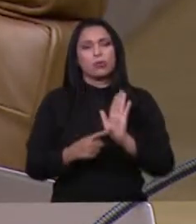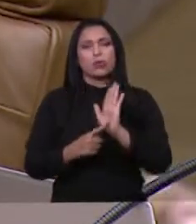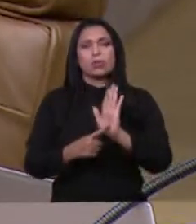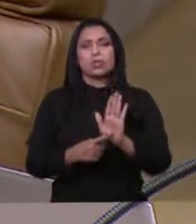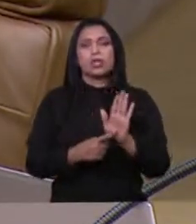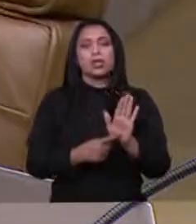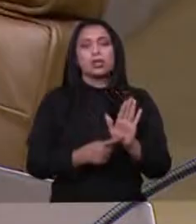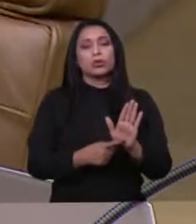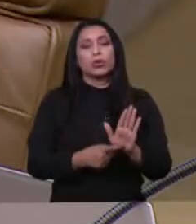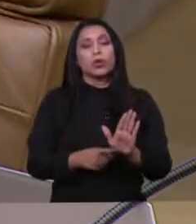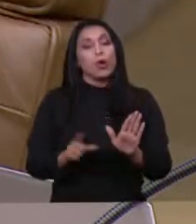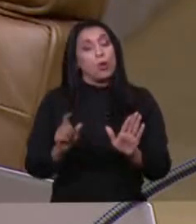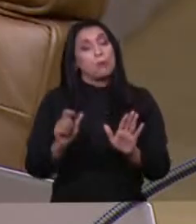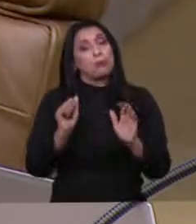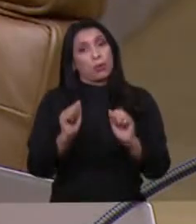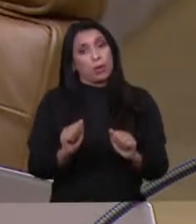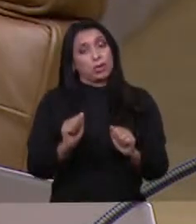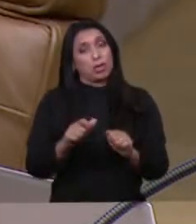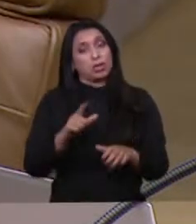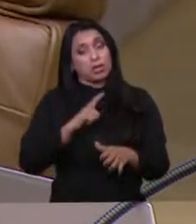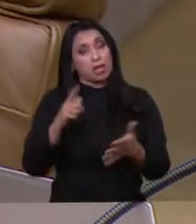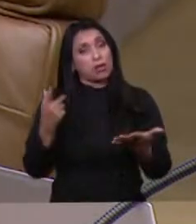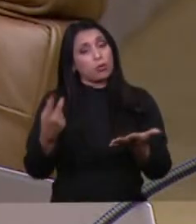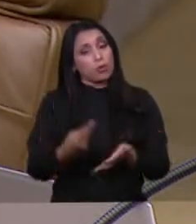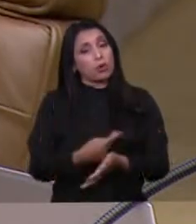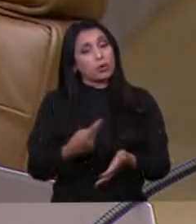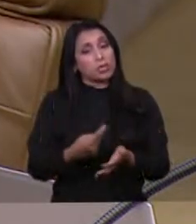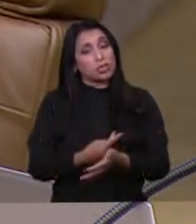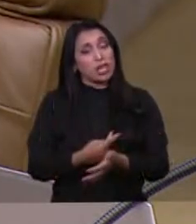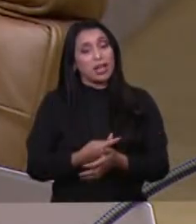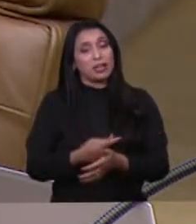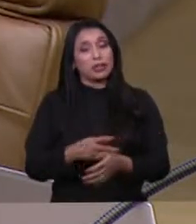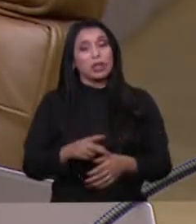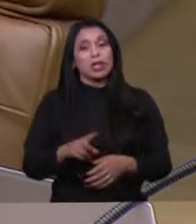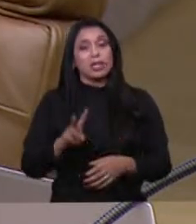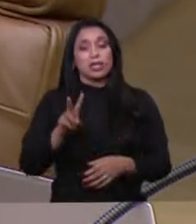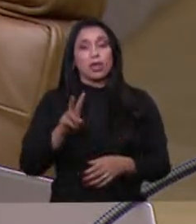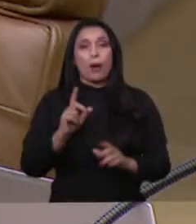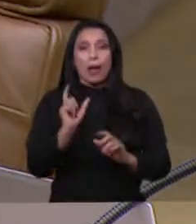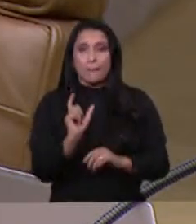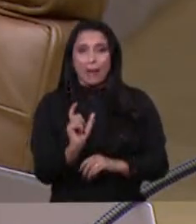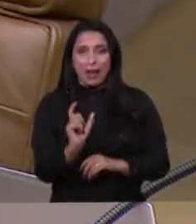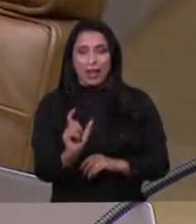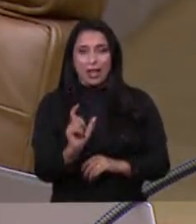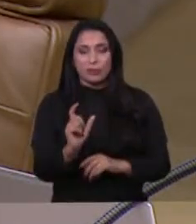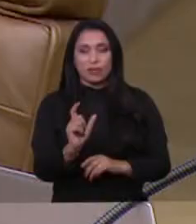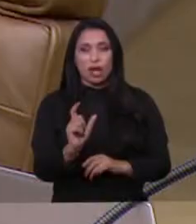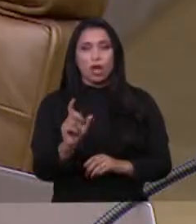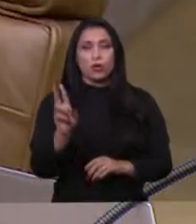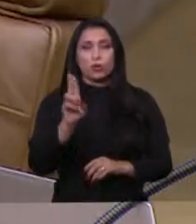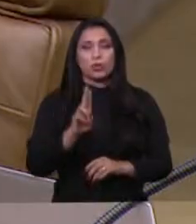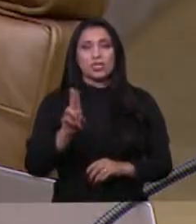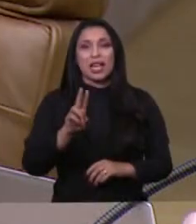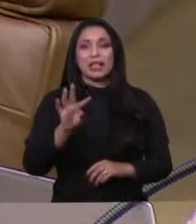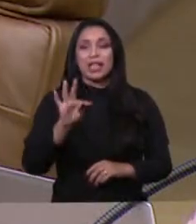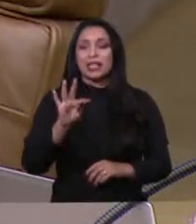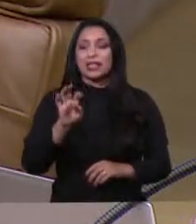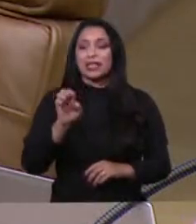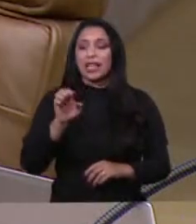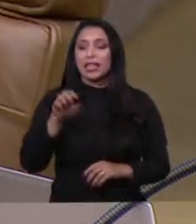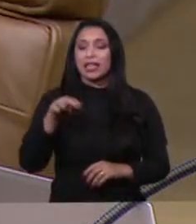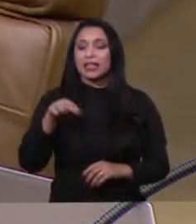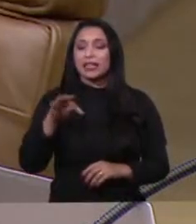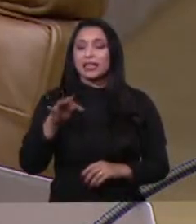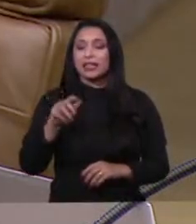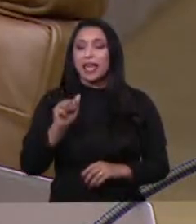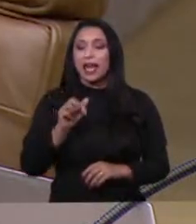pública, tem sempre algo de fortuito. Por isso é que o verbo utilizado no tipo penal é tentar. O ministro Alexandre